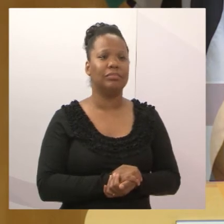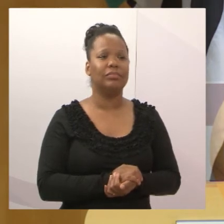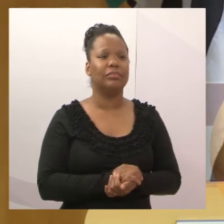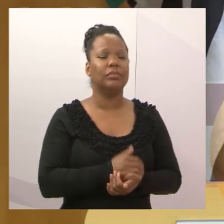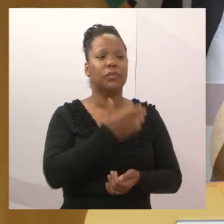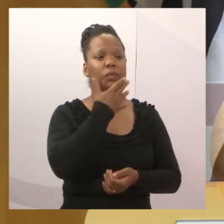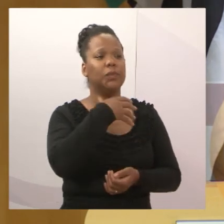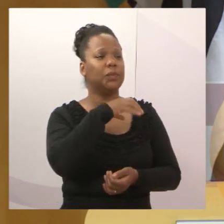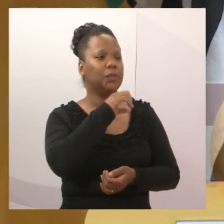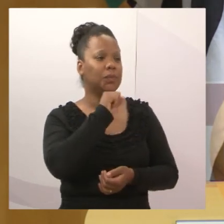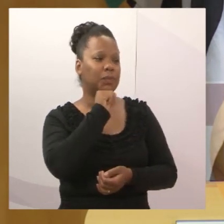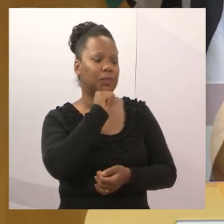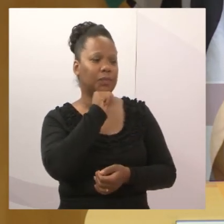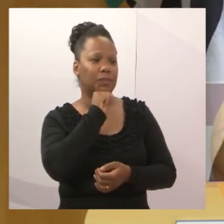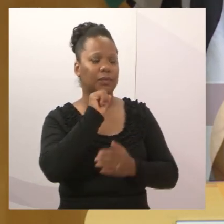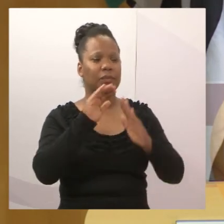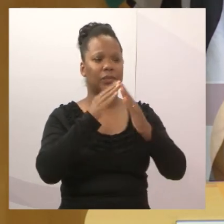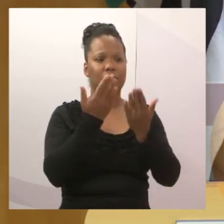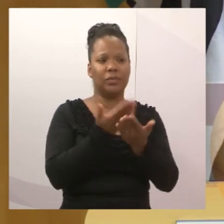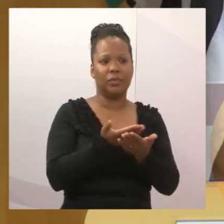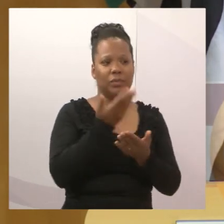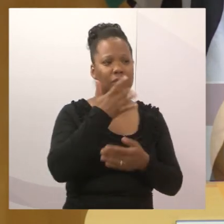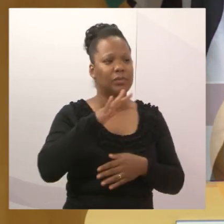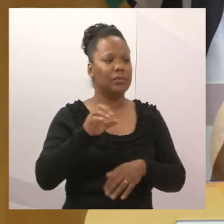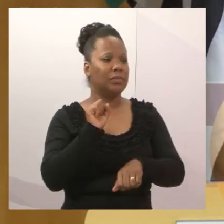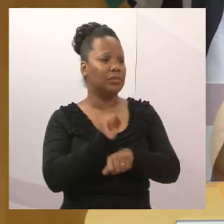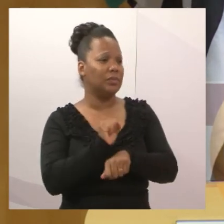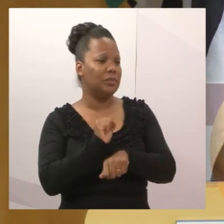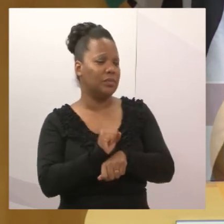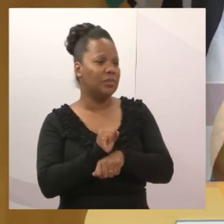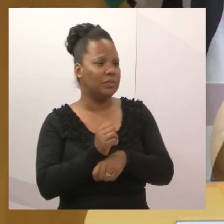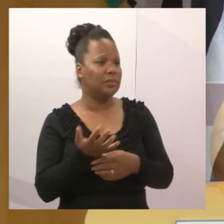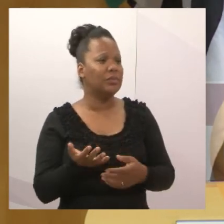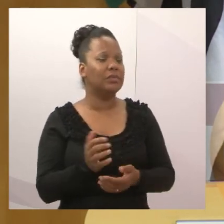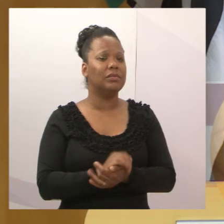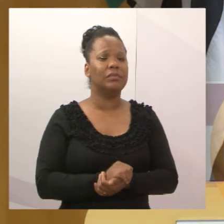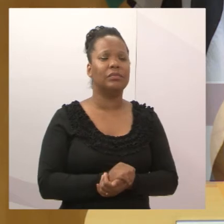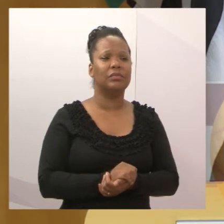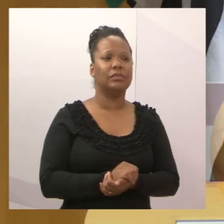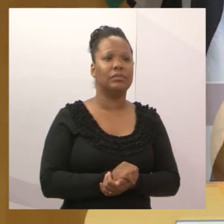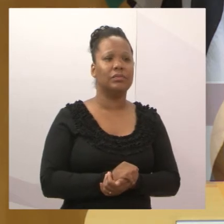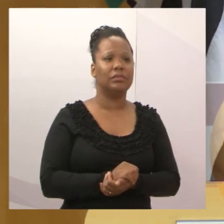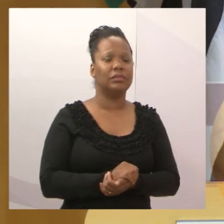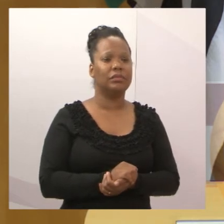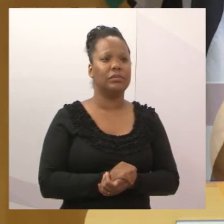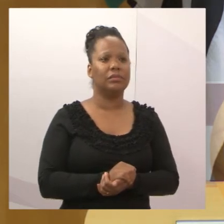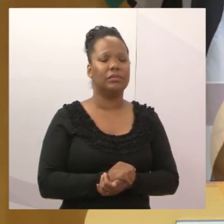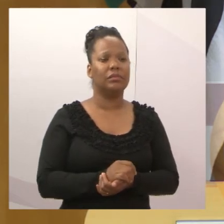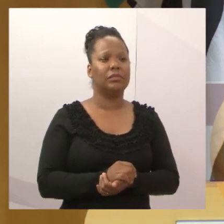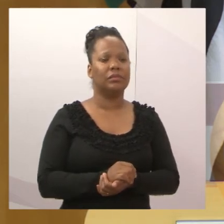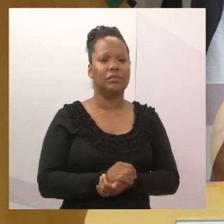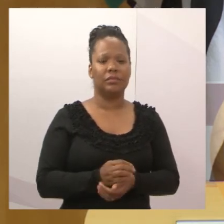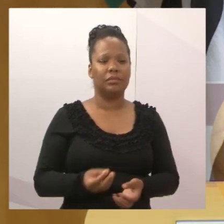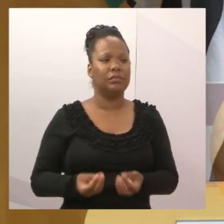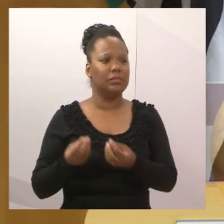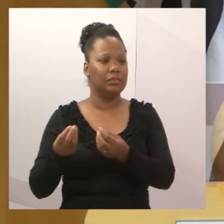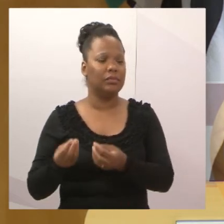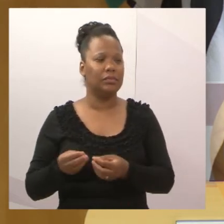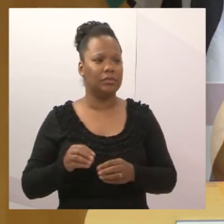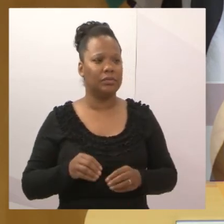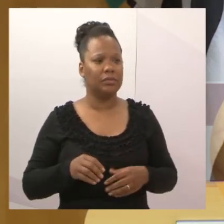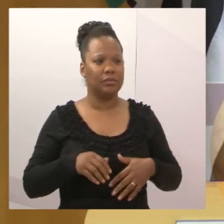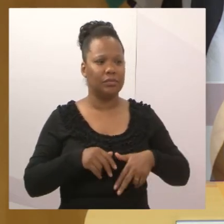que está esperando a sua creche, é a mãe que está esperando a sua creche, para poder ir trabalhar. E